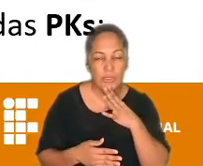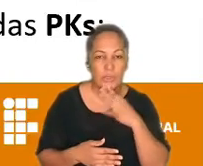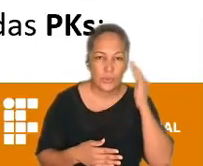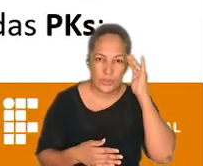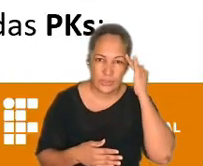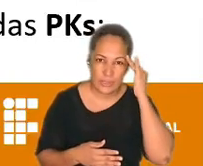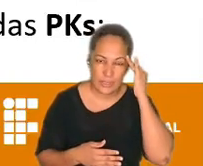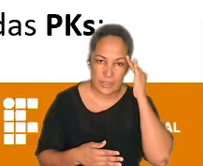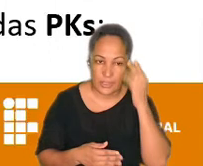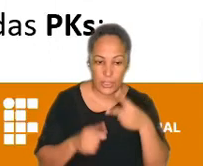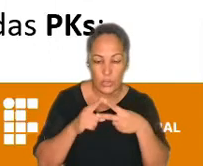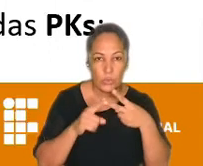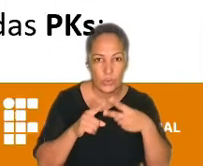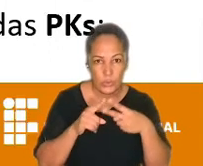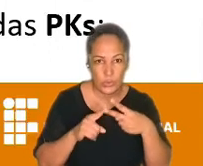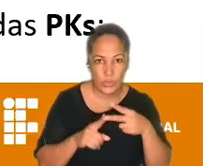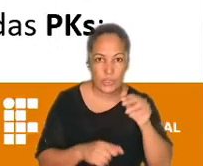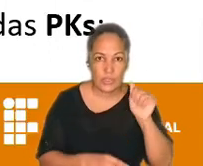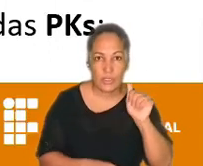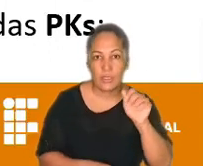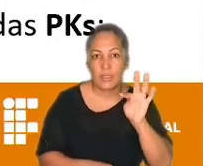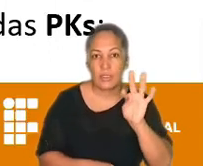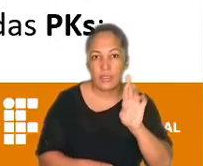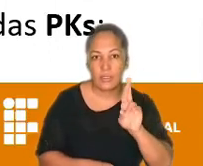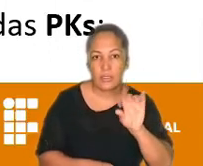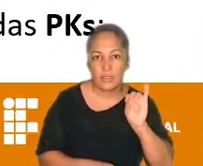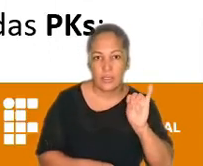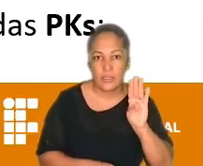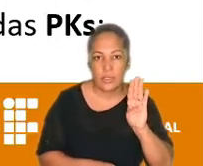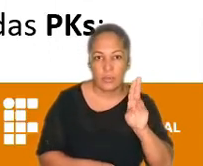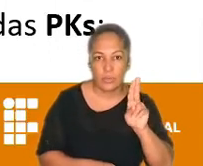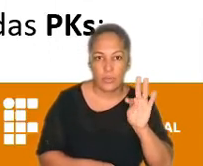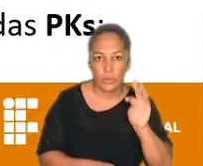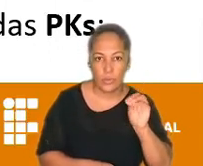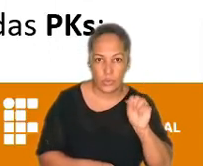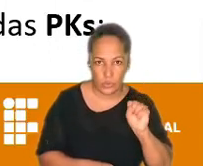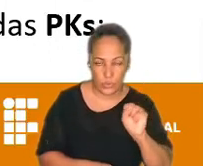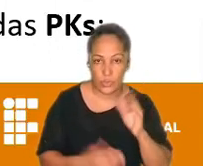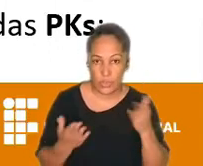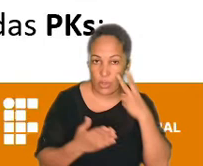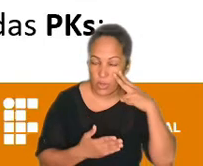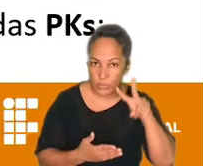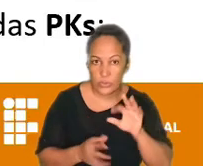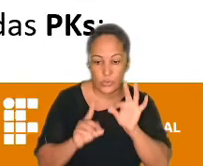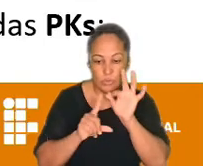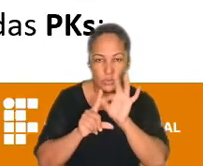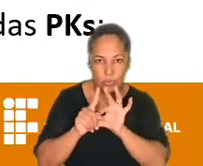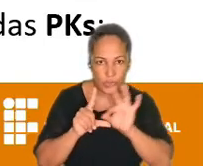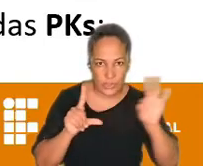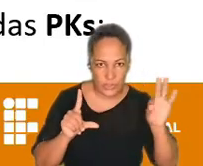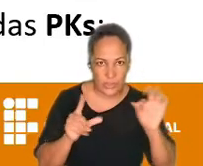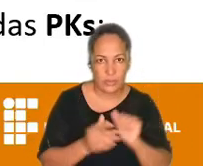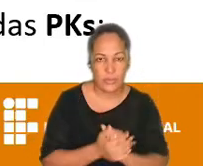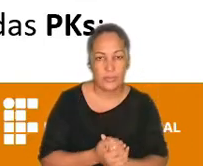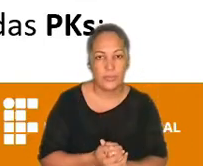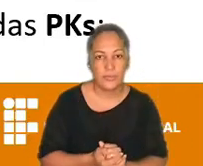dois tipos de atributos no banco de dados, né? Que nós vimos até agora no momento no diagrama, no modelo conceitual. Nós